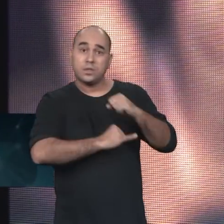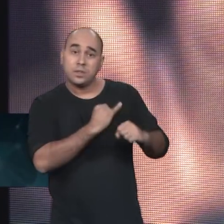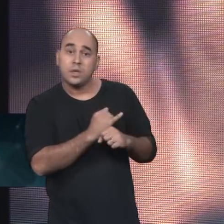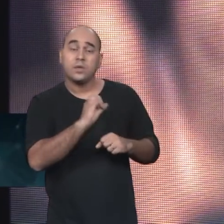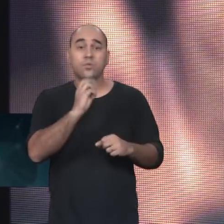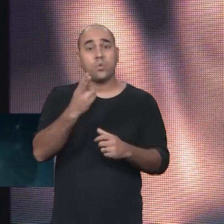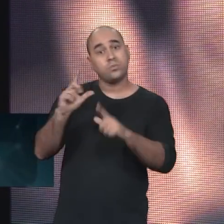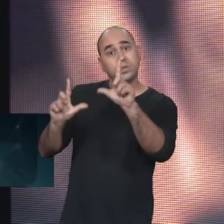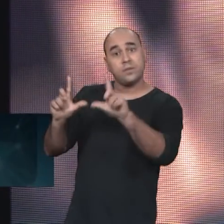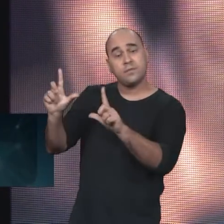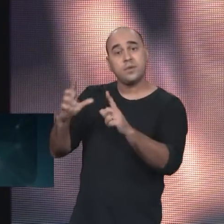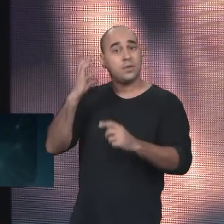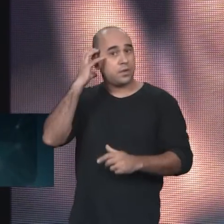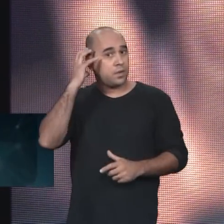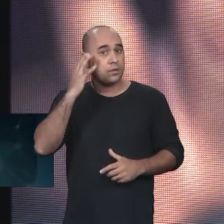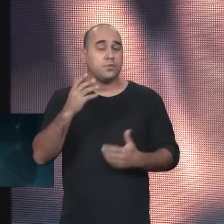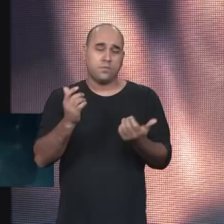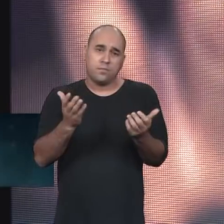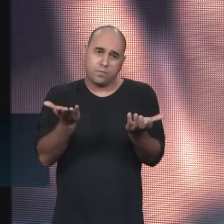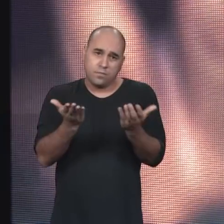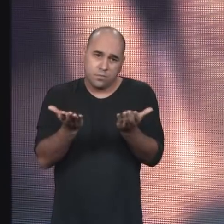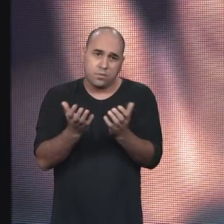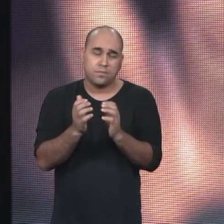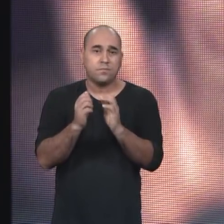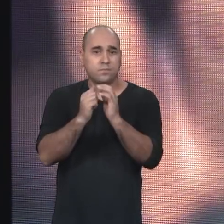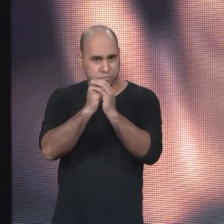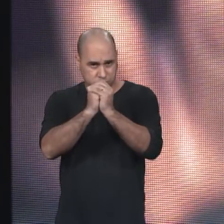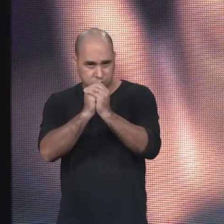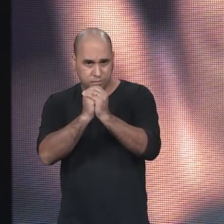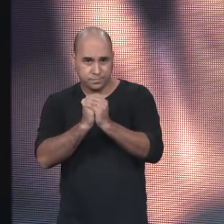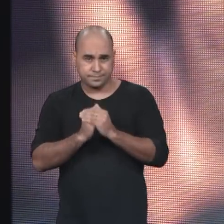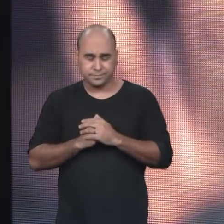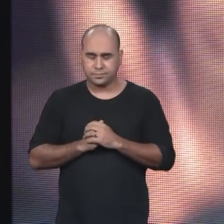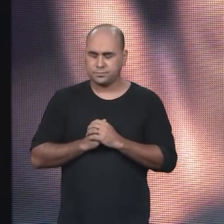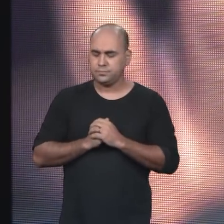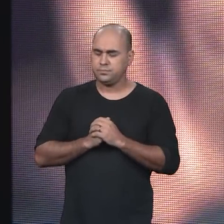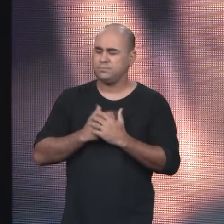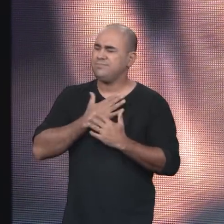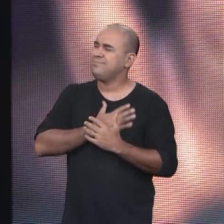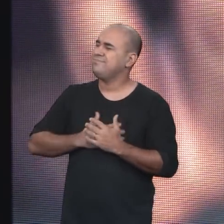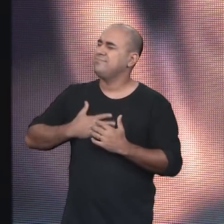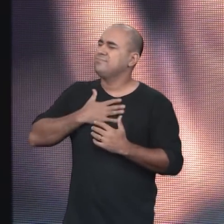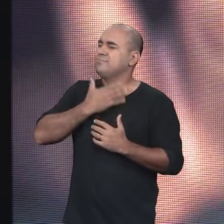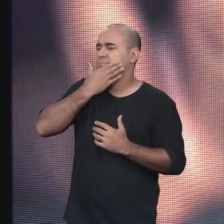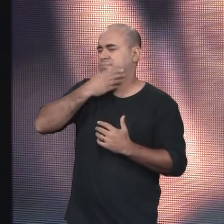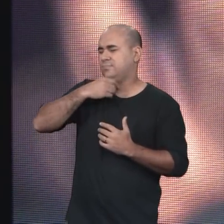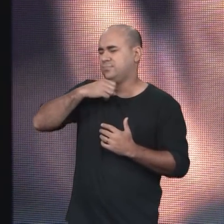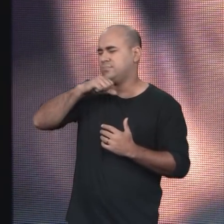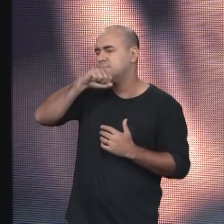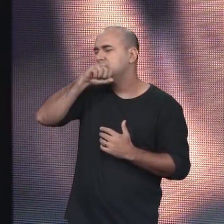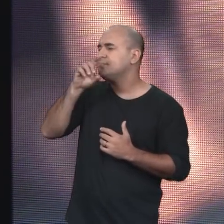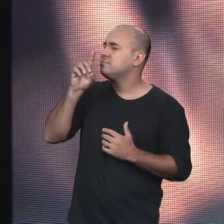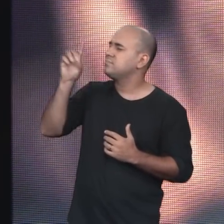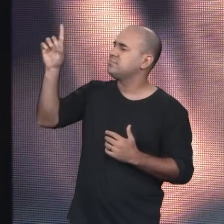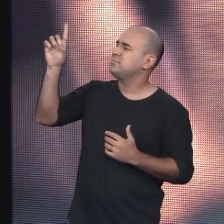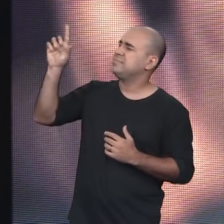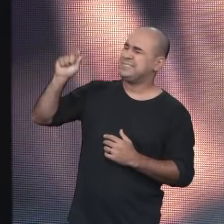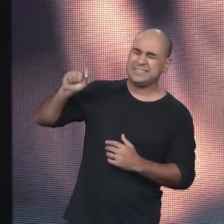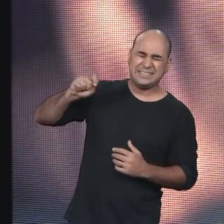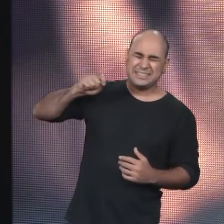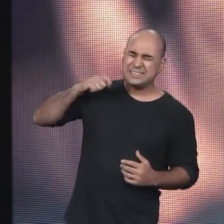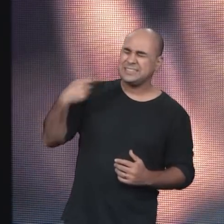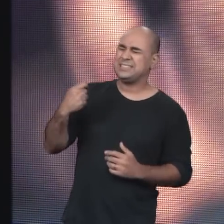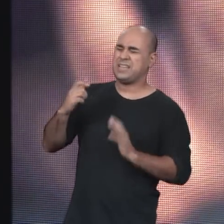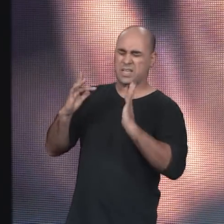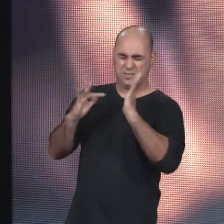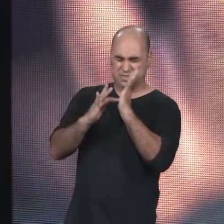agora feche o seu olho e vamos falar ao nosso Deus. Querido Pai, no sagrado e poderoso nome de Jesus, colocamos